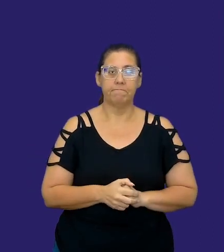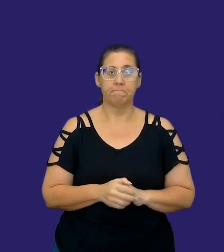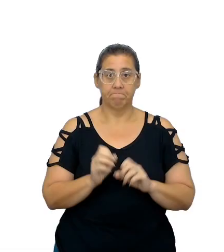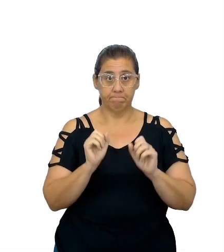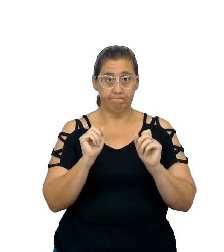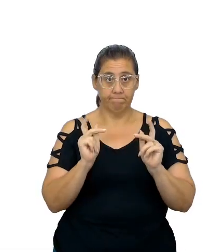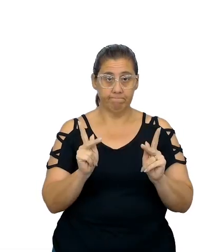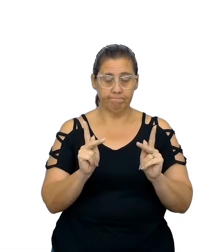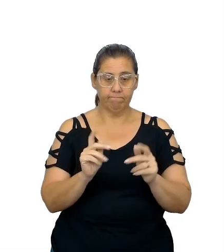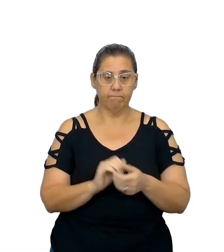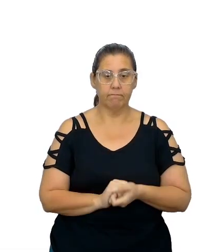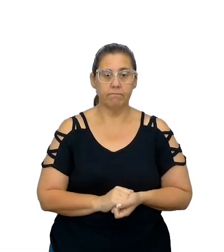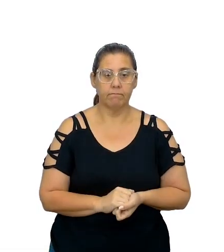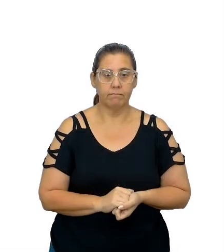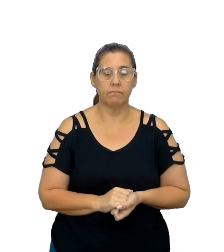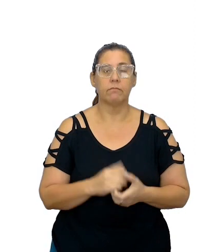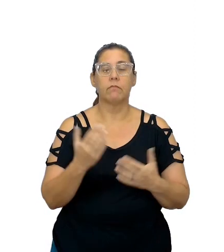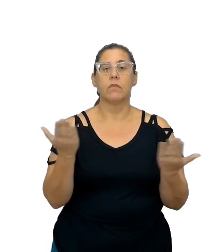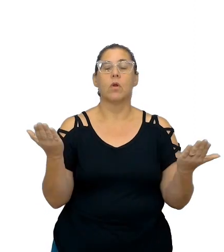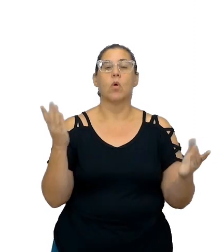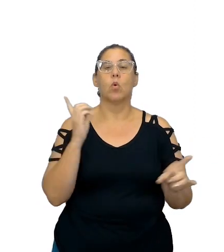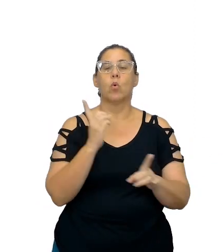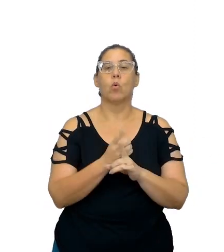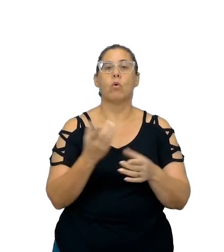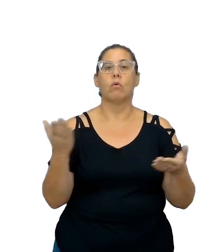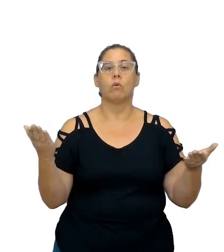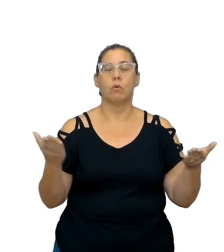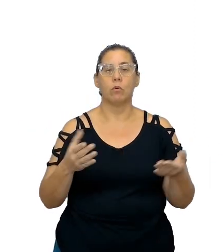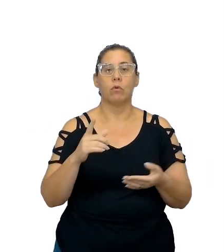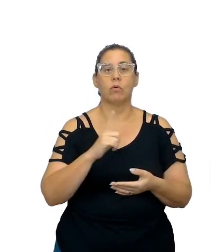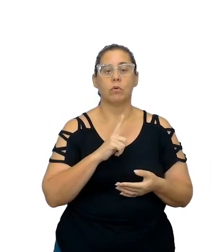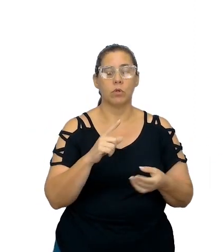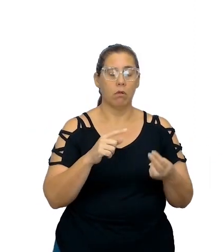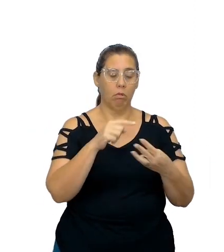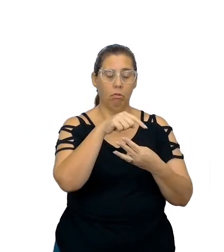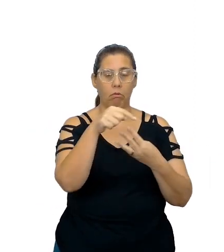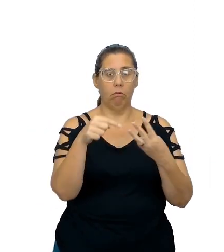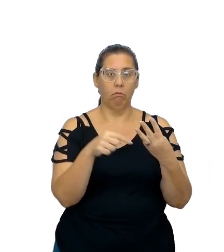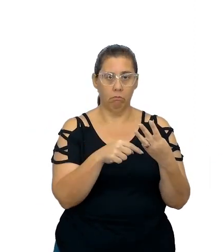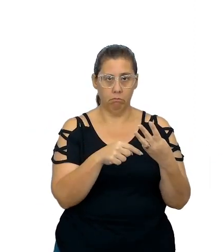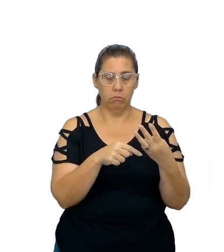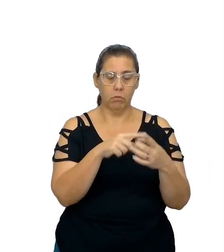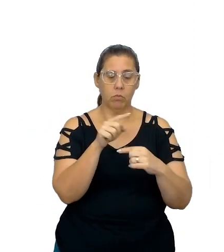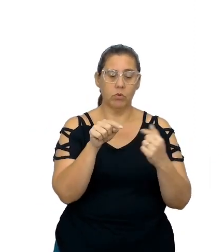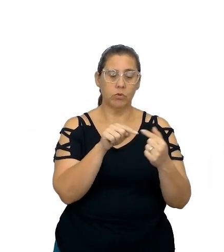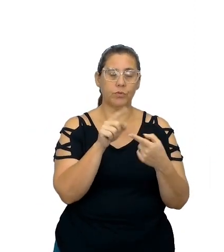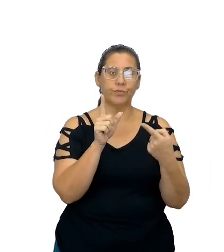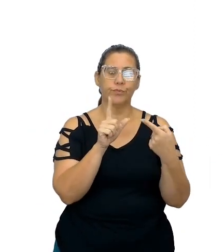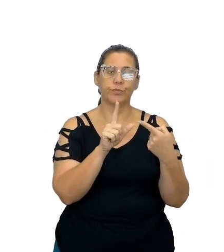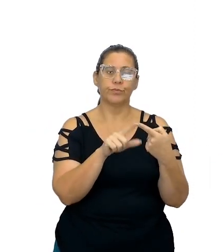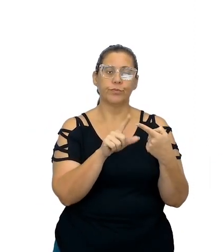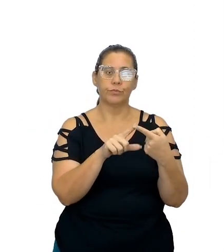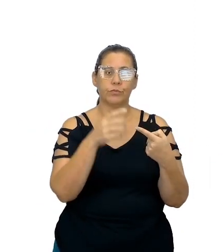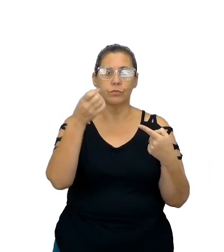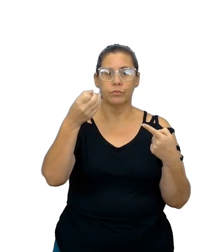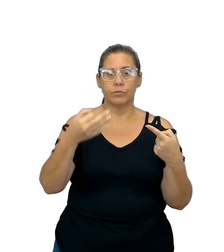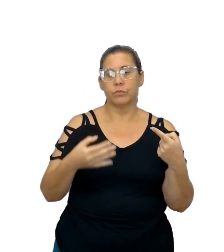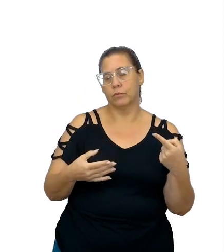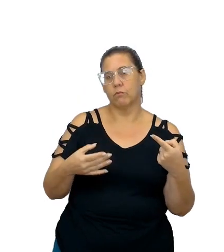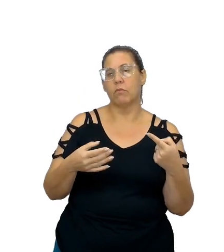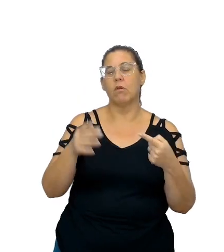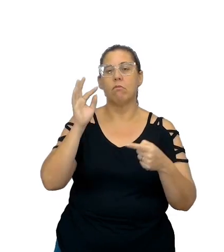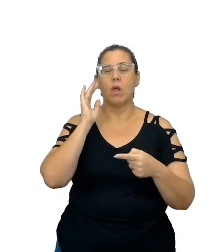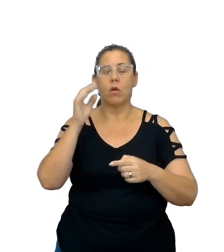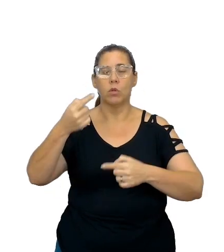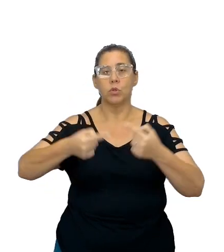Maravilha? Esse nosso encontro, ele tem 3 objetivos, O primeiro deles é revisitar os aspectos teóricos